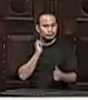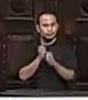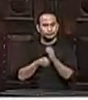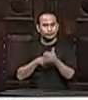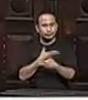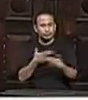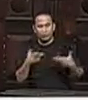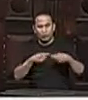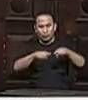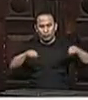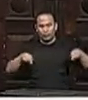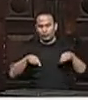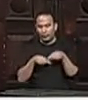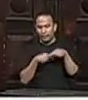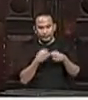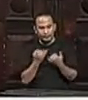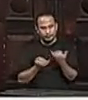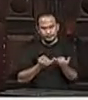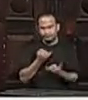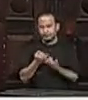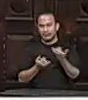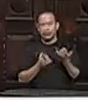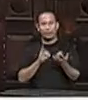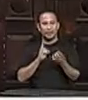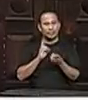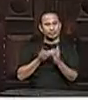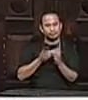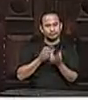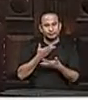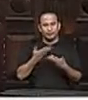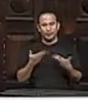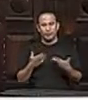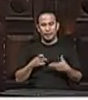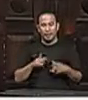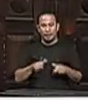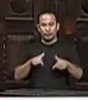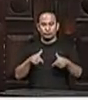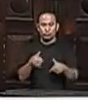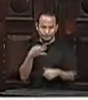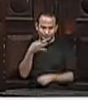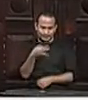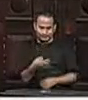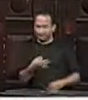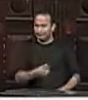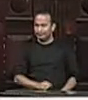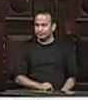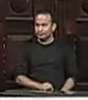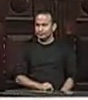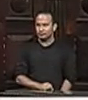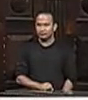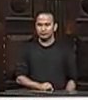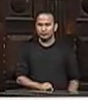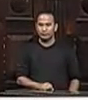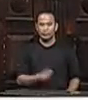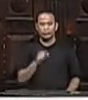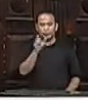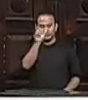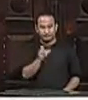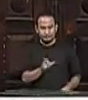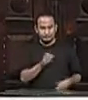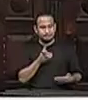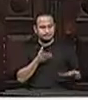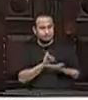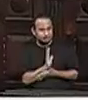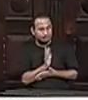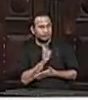tem quadra para que nossas crianças possam ter uma formação adequada. E a formação do ser humano passa. E o estado